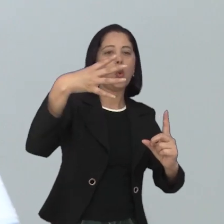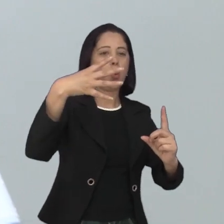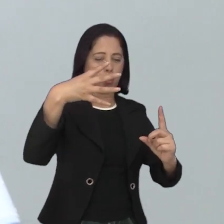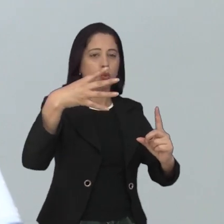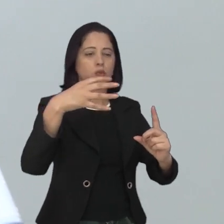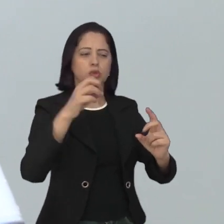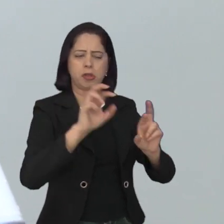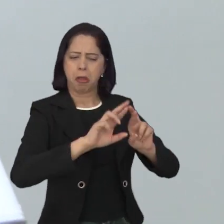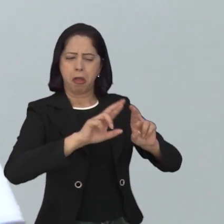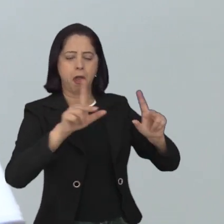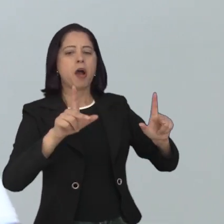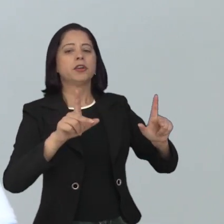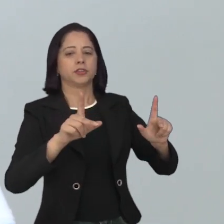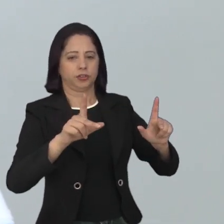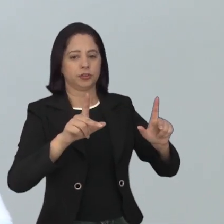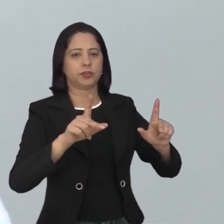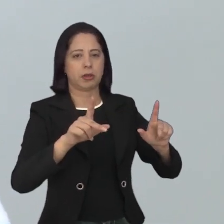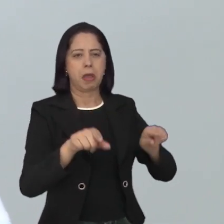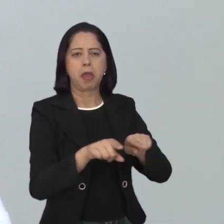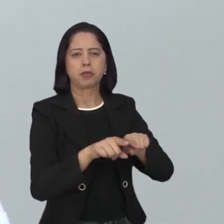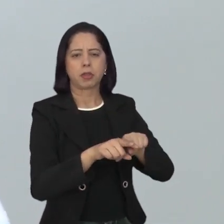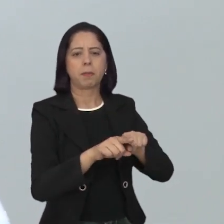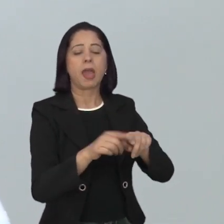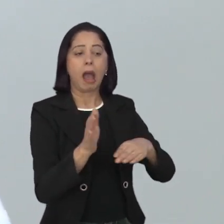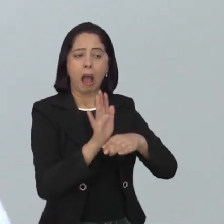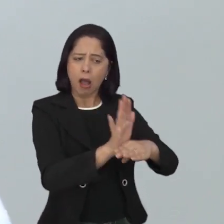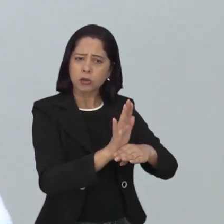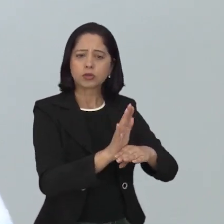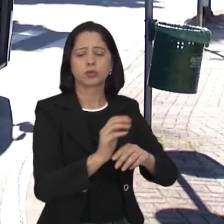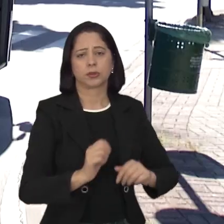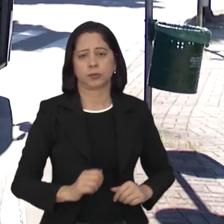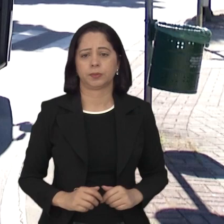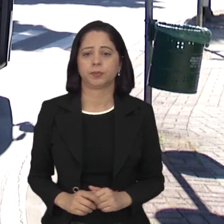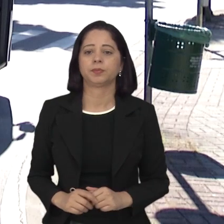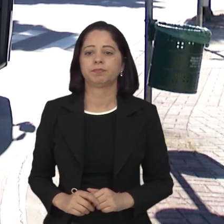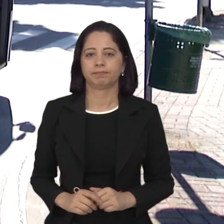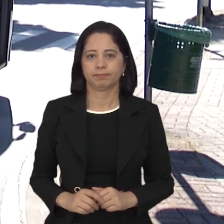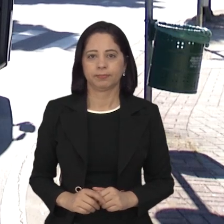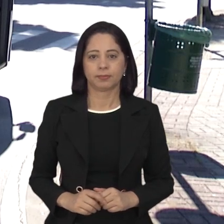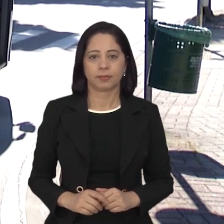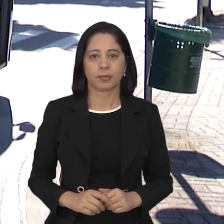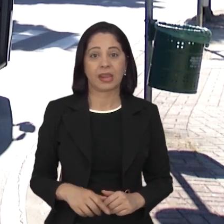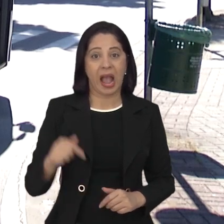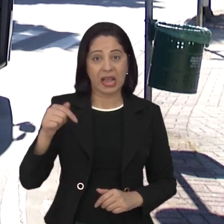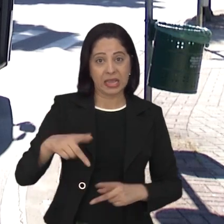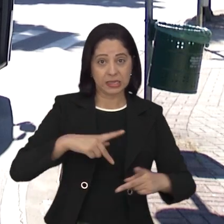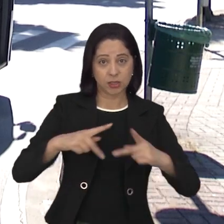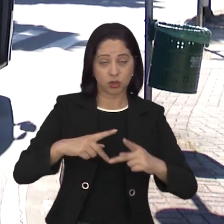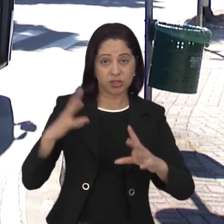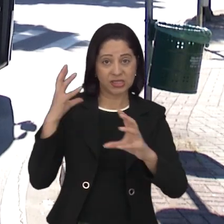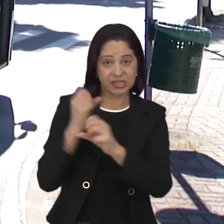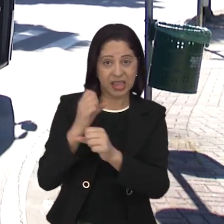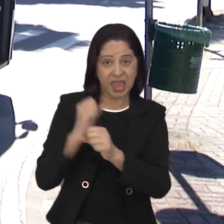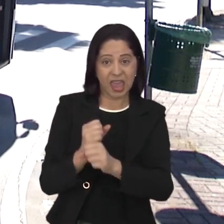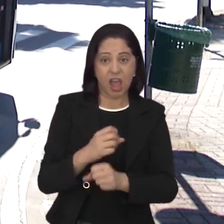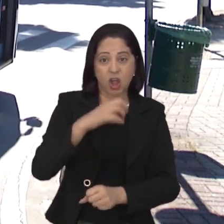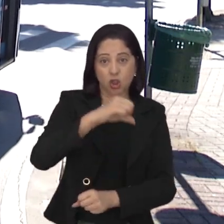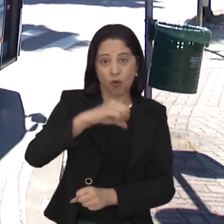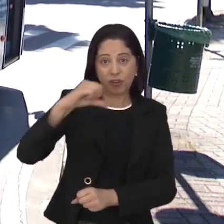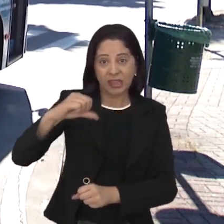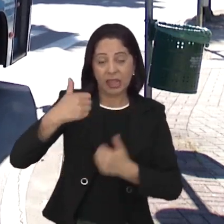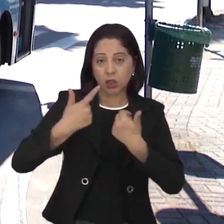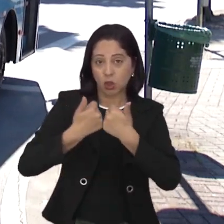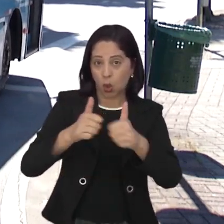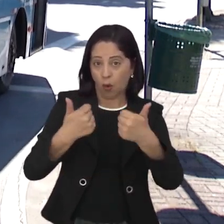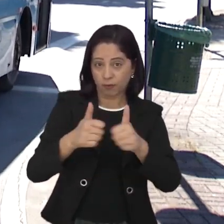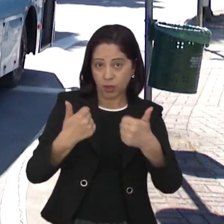no local né então contribuir também com com a cidade né atualmente São José conta com 99 linhas